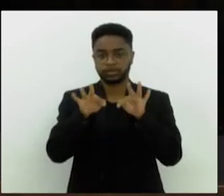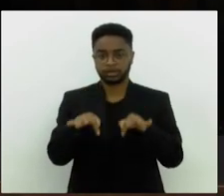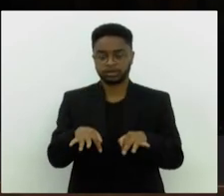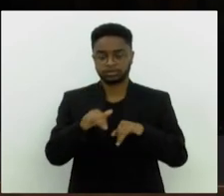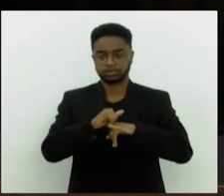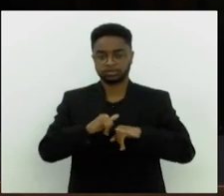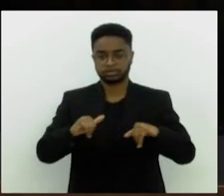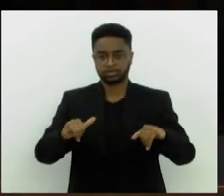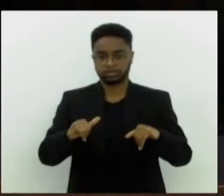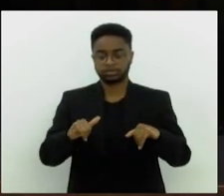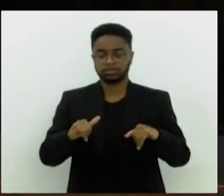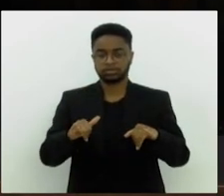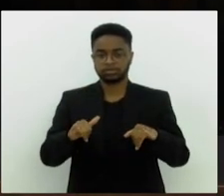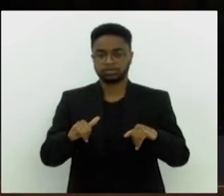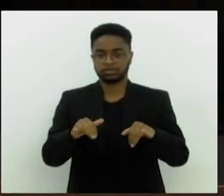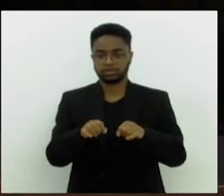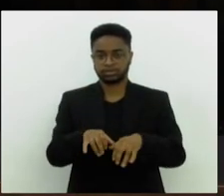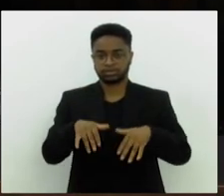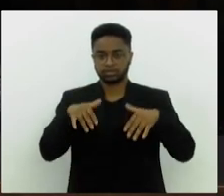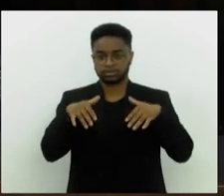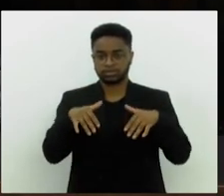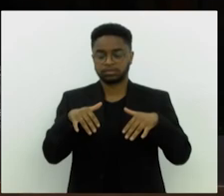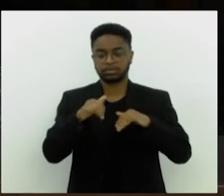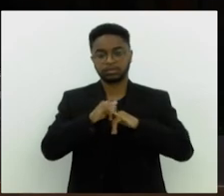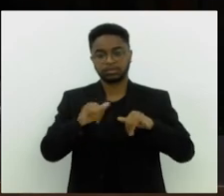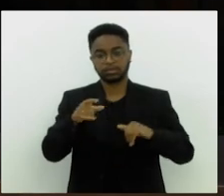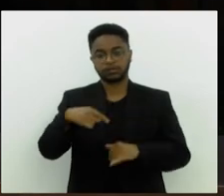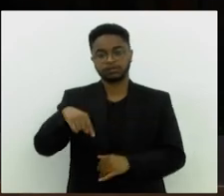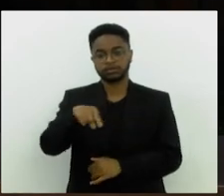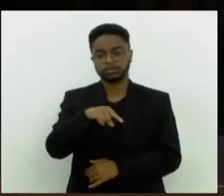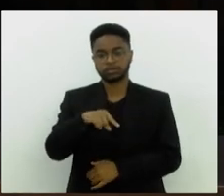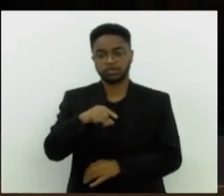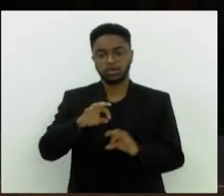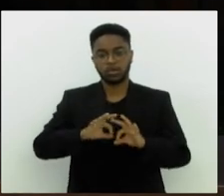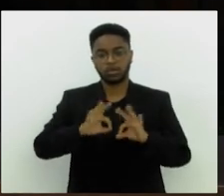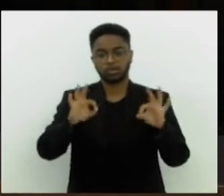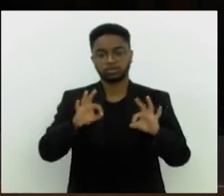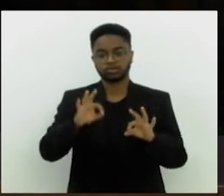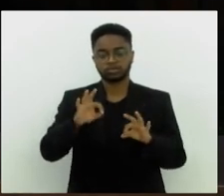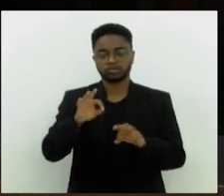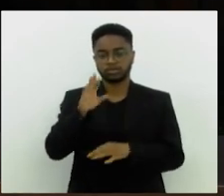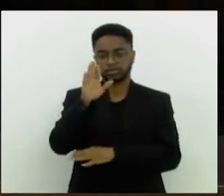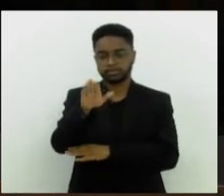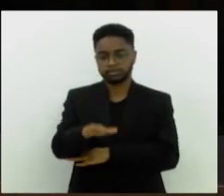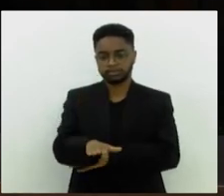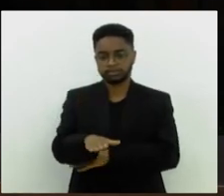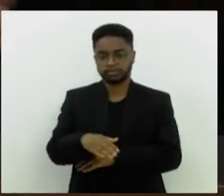declara encerrada a presente sessão, desejando a todos um ótimo final de tarde.